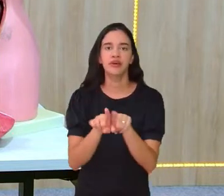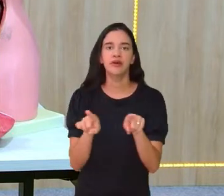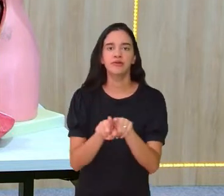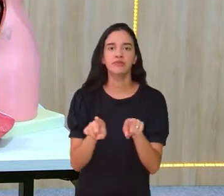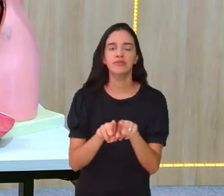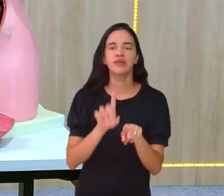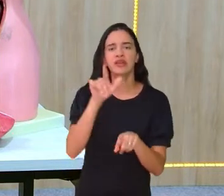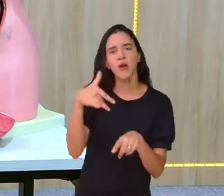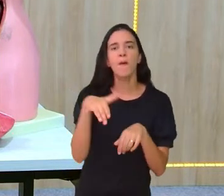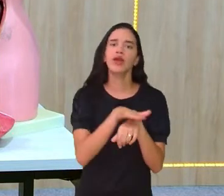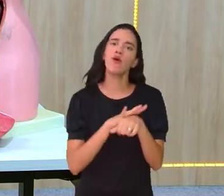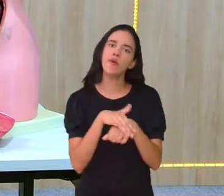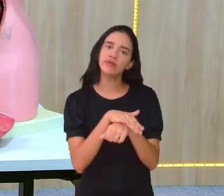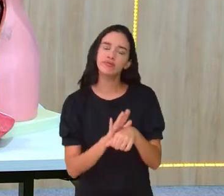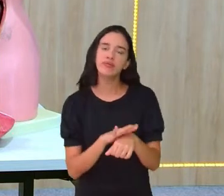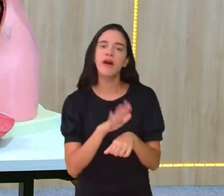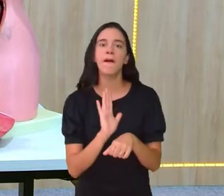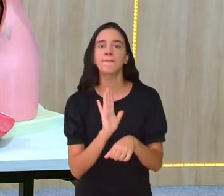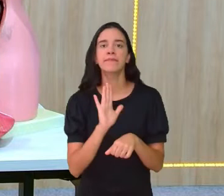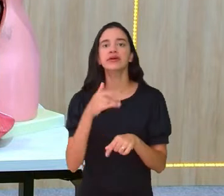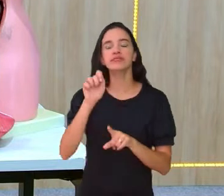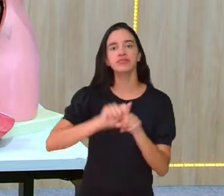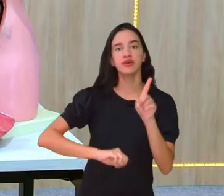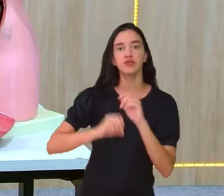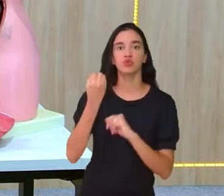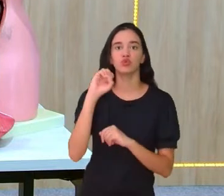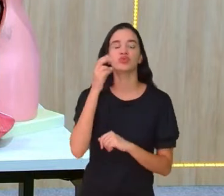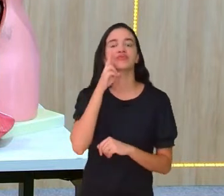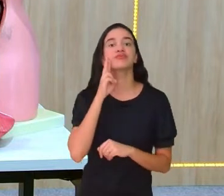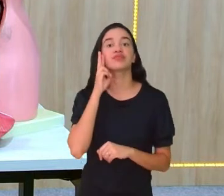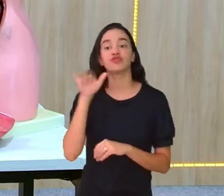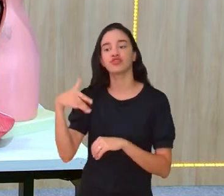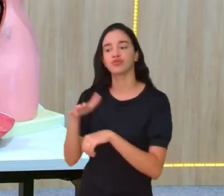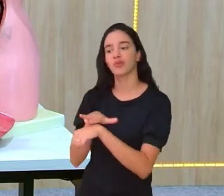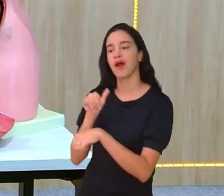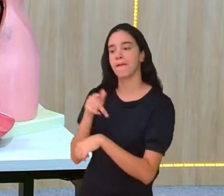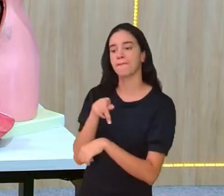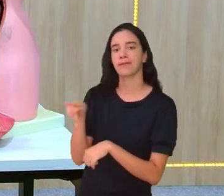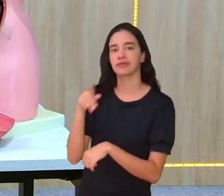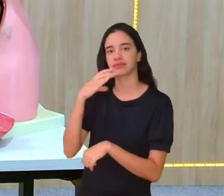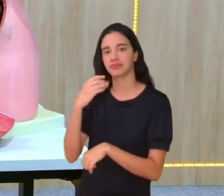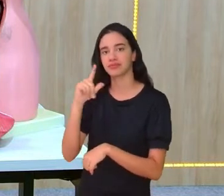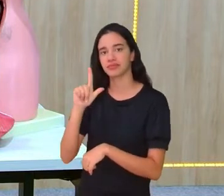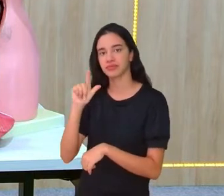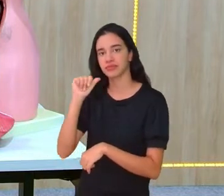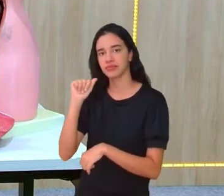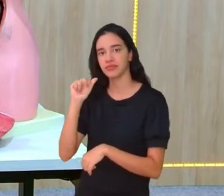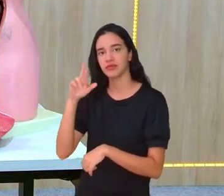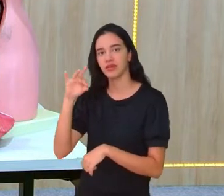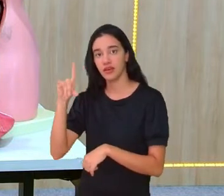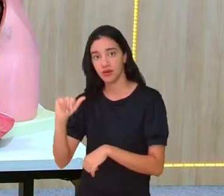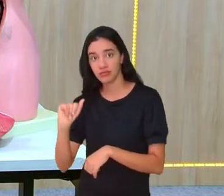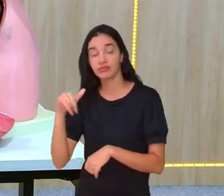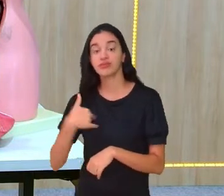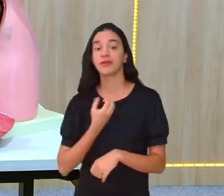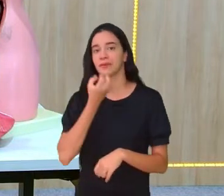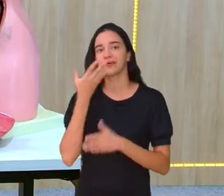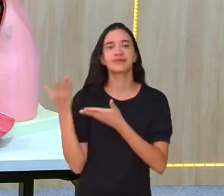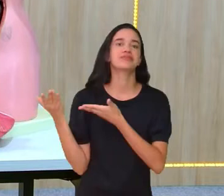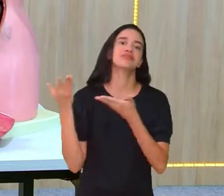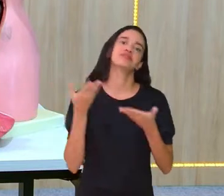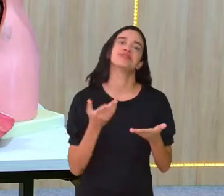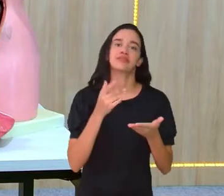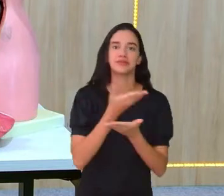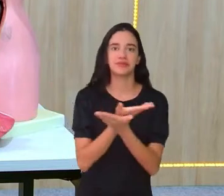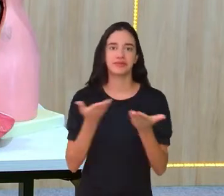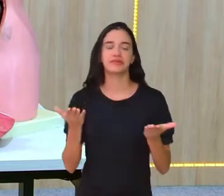ainda conversar mais a respeito do outubro rosa, eu vou chamar a professora Cláudia, que ela vai dar as boas-vindas a vocês e também dar um recadinho